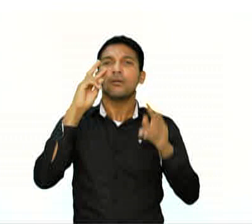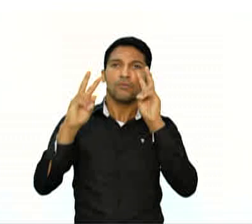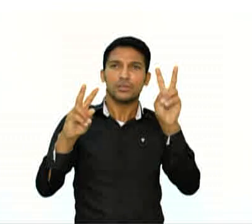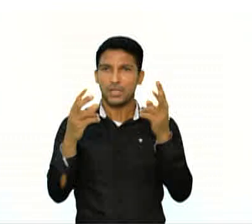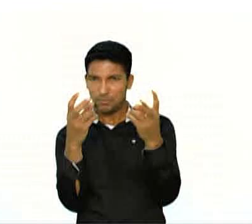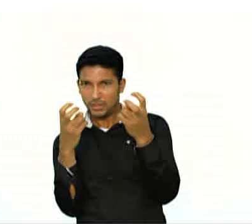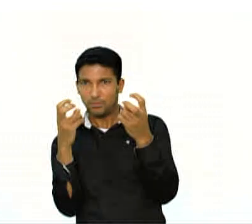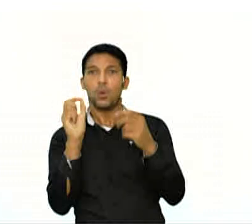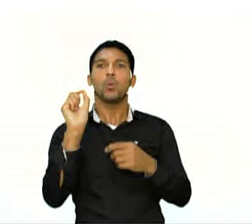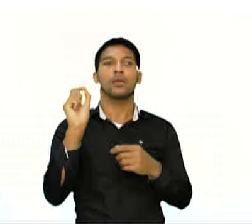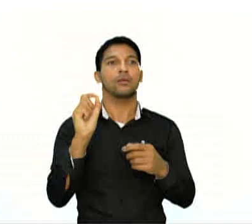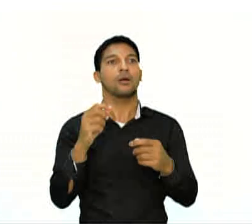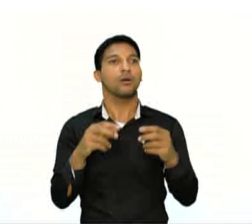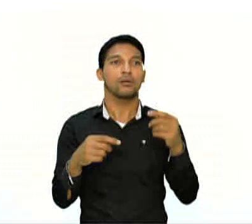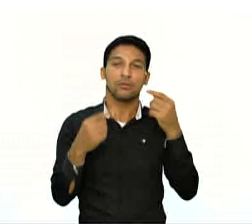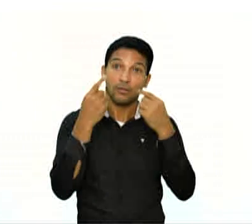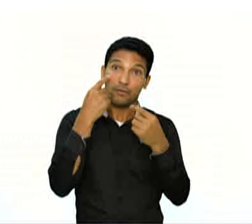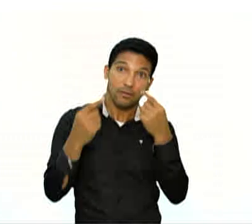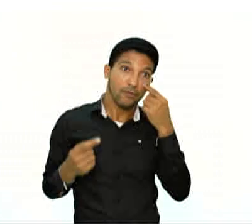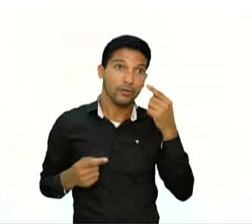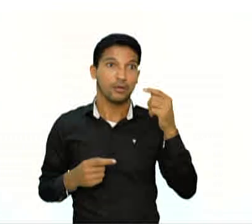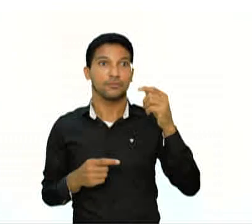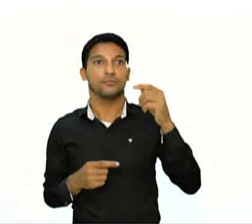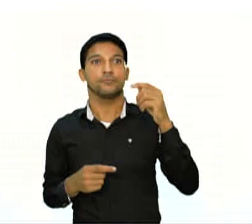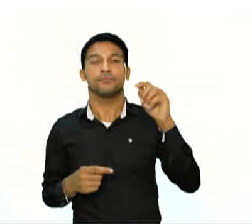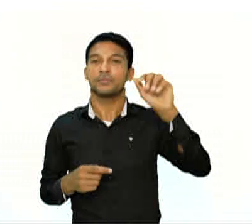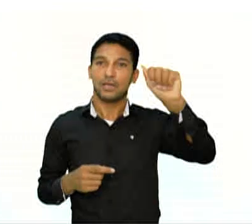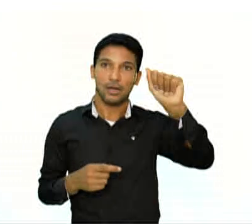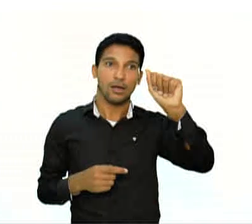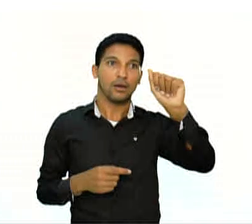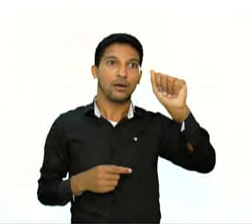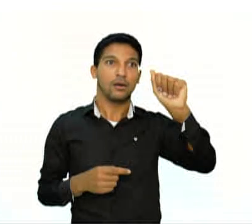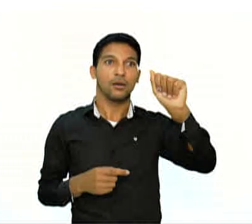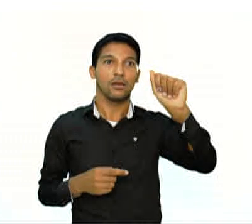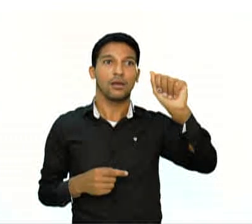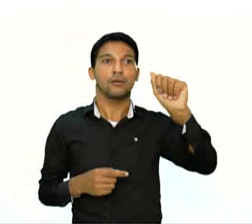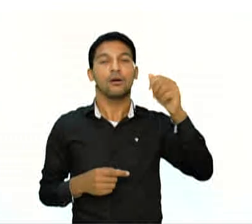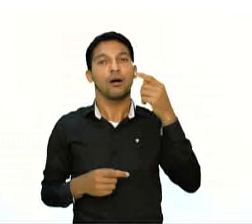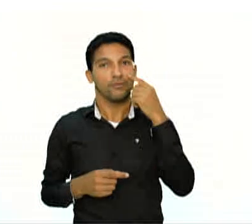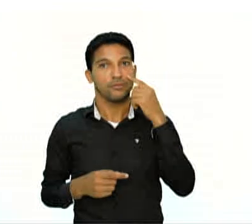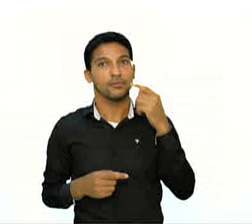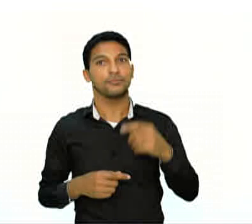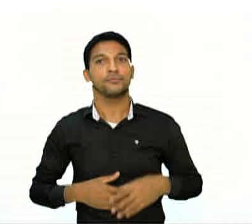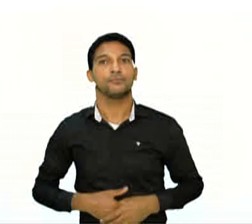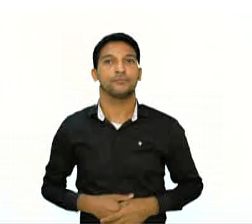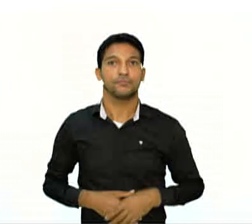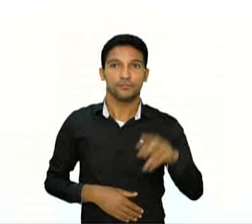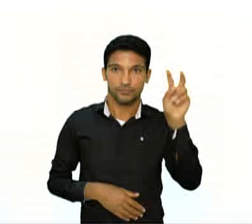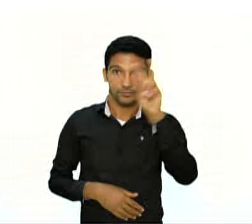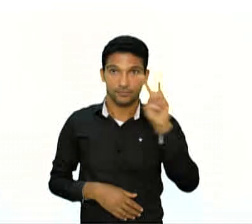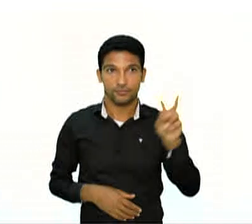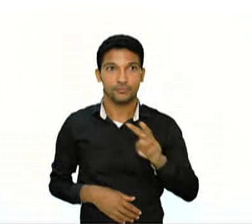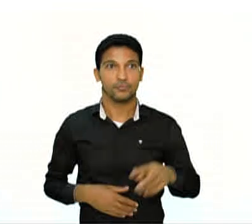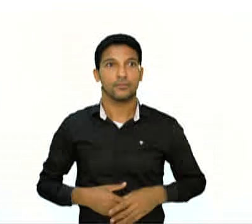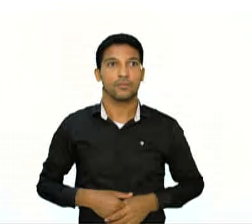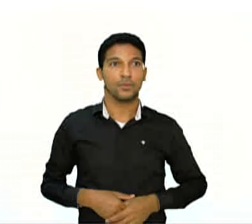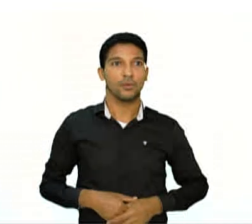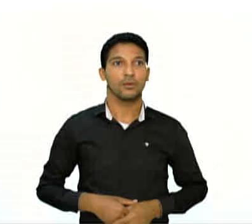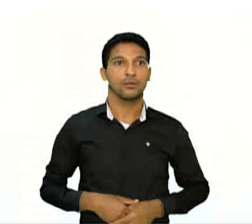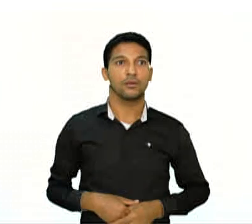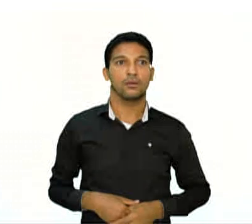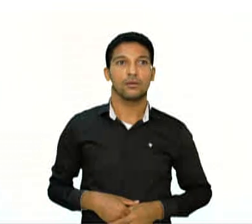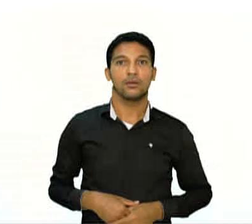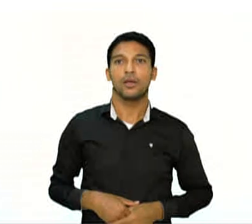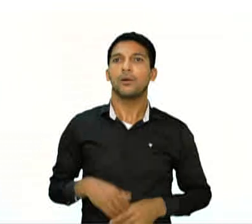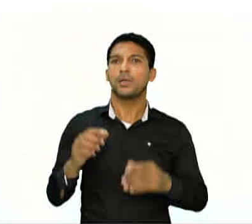ser observado? Então, a questão colocada em debate pela charge é, letra A, o desenvolvimento que